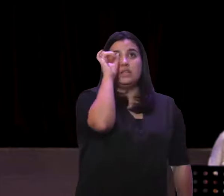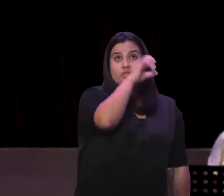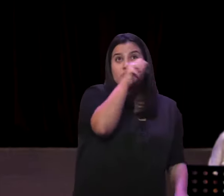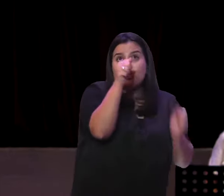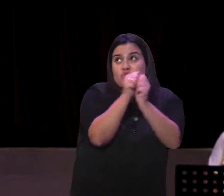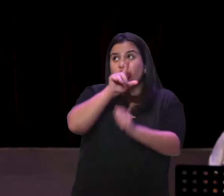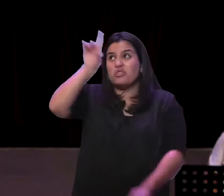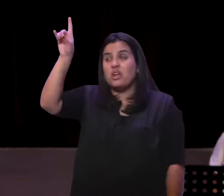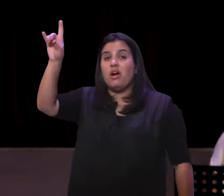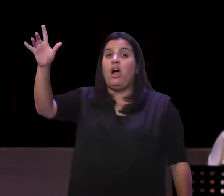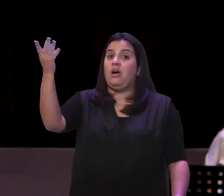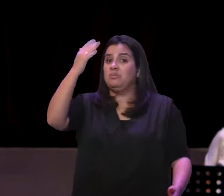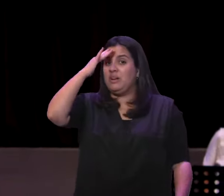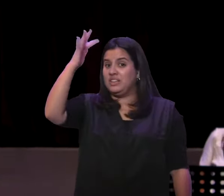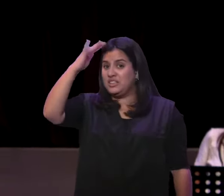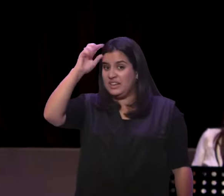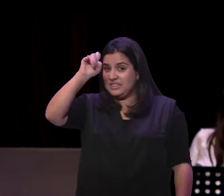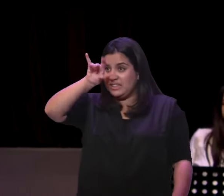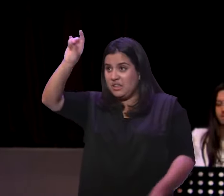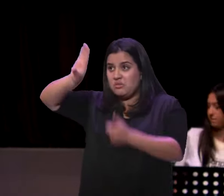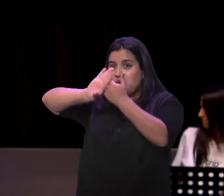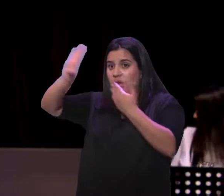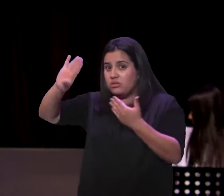Deus, imagina sem Deus.